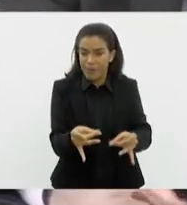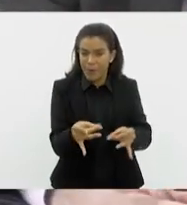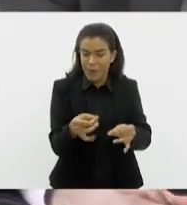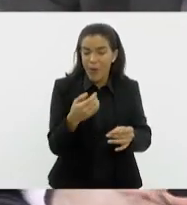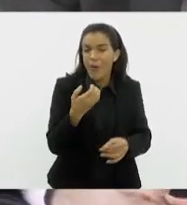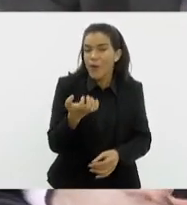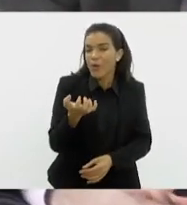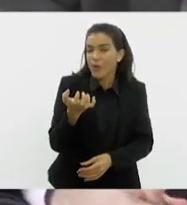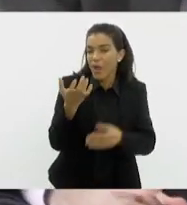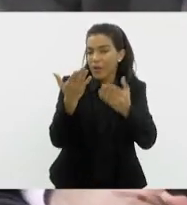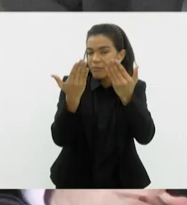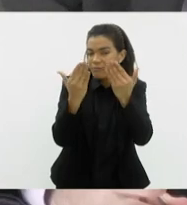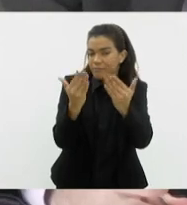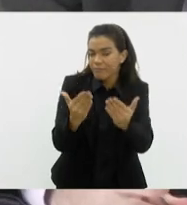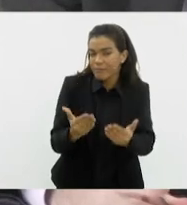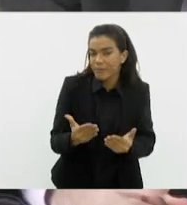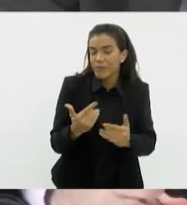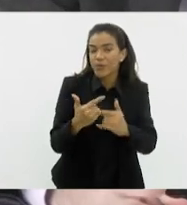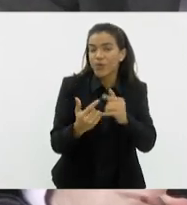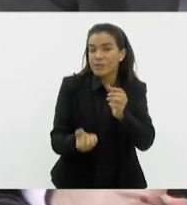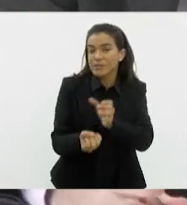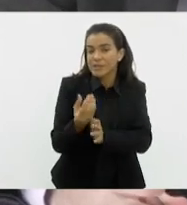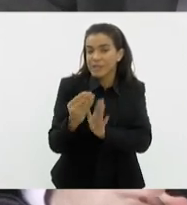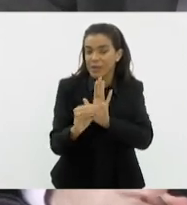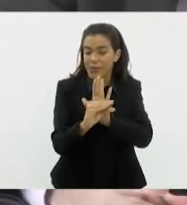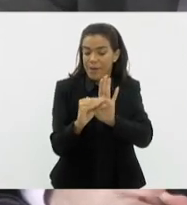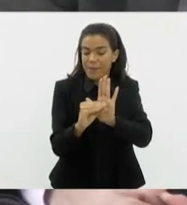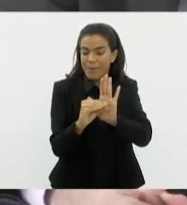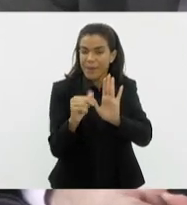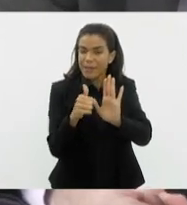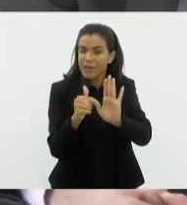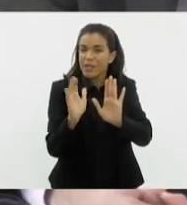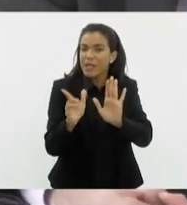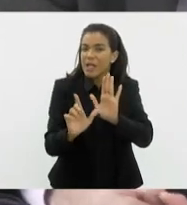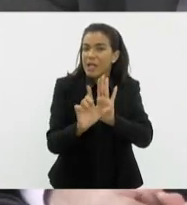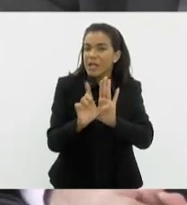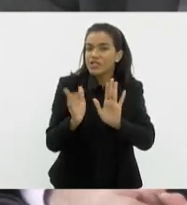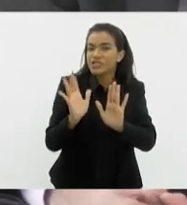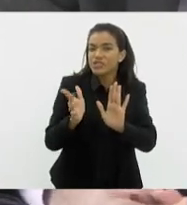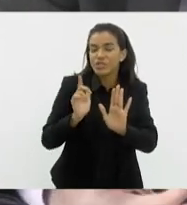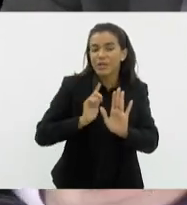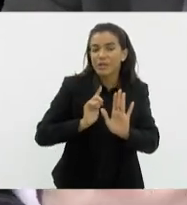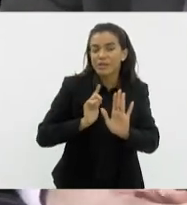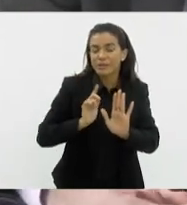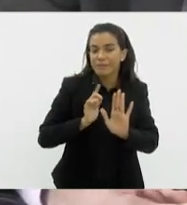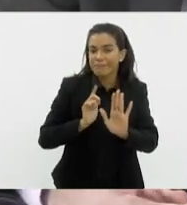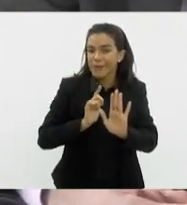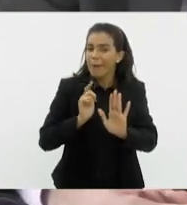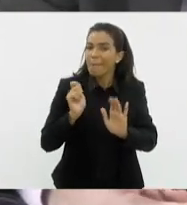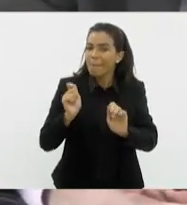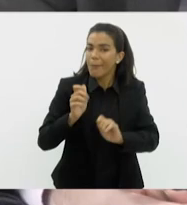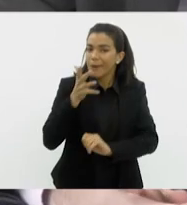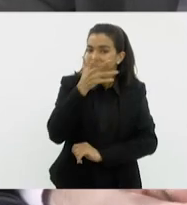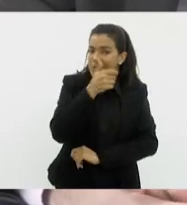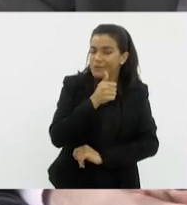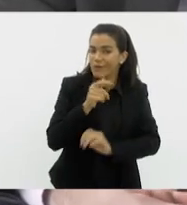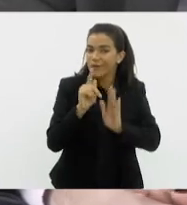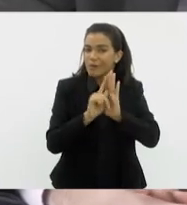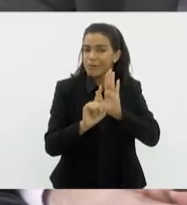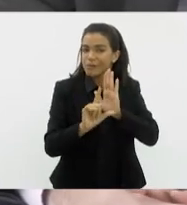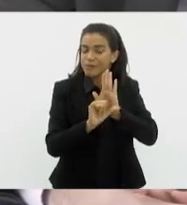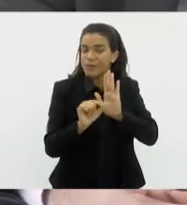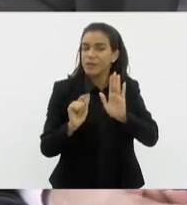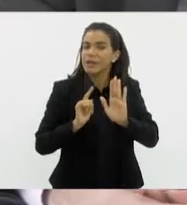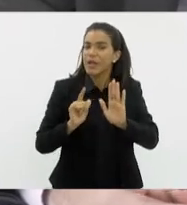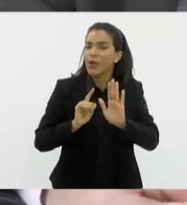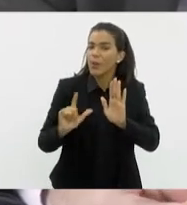eu entendo que se fizer emendas alterando a lei já existente, pode ser que dê para salvar o projeto. Eu também tenho uma